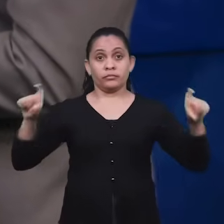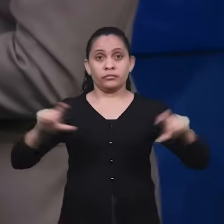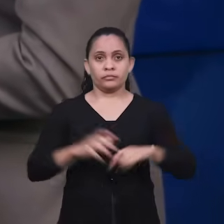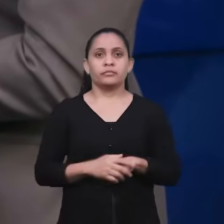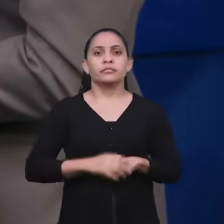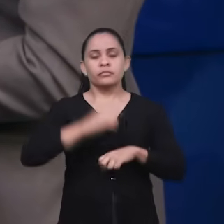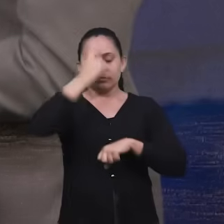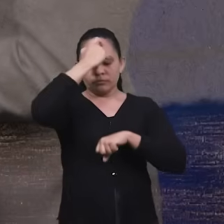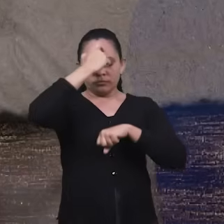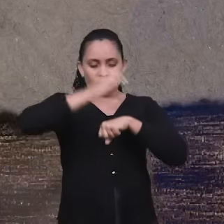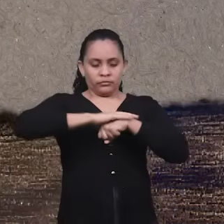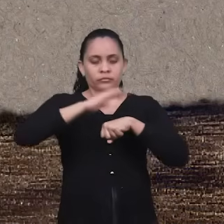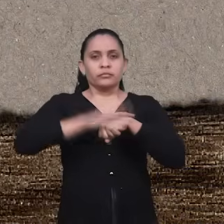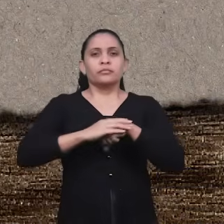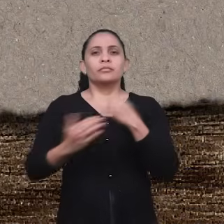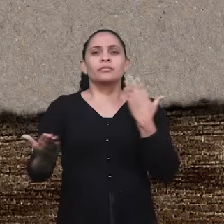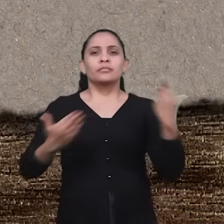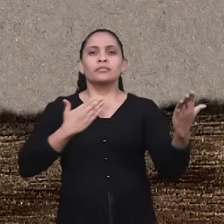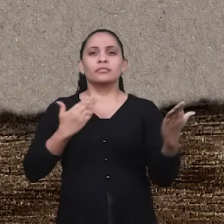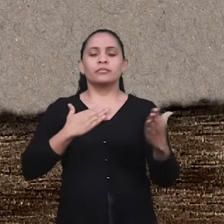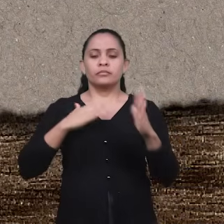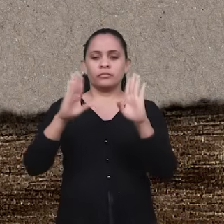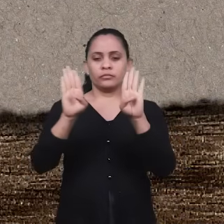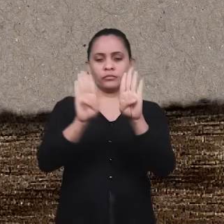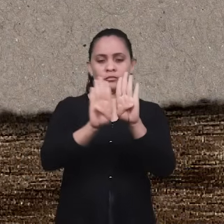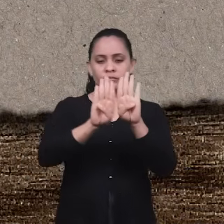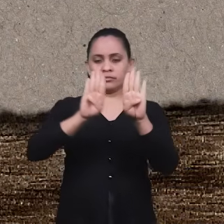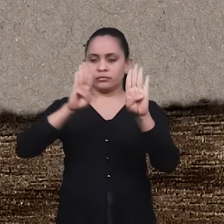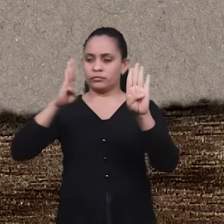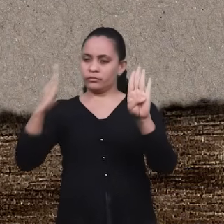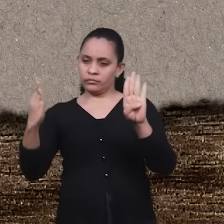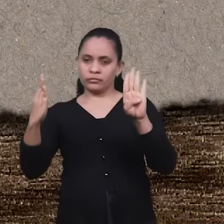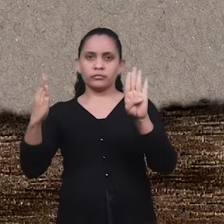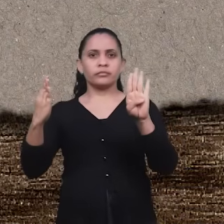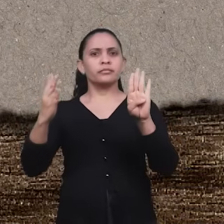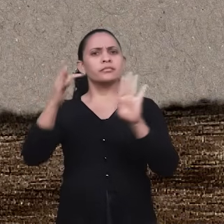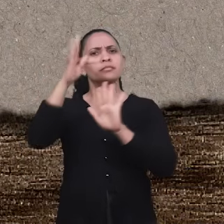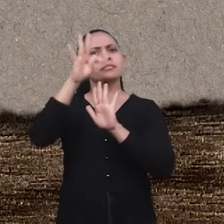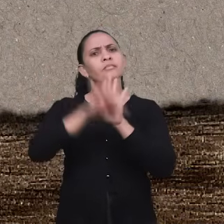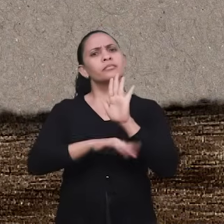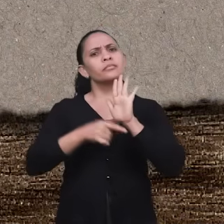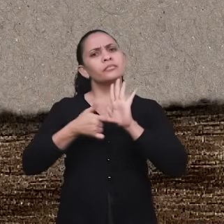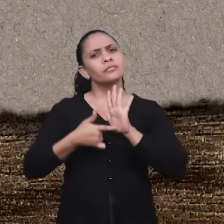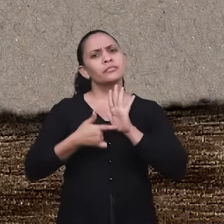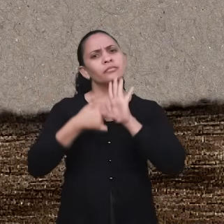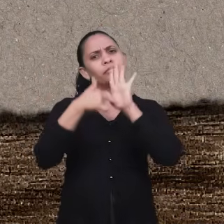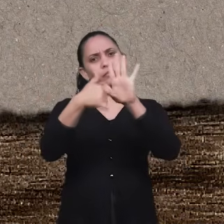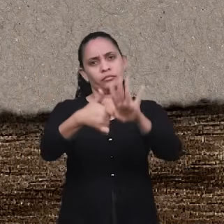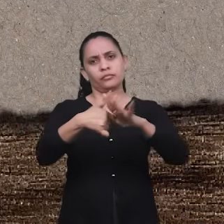dele. Eu sou a porta. Nesse texto,